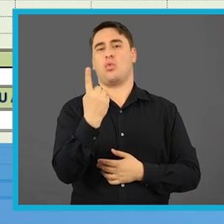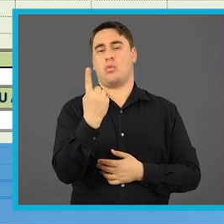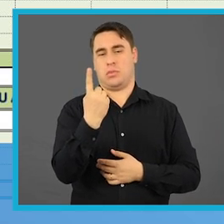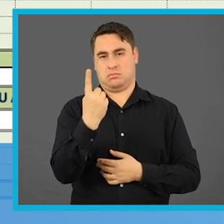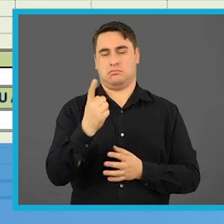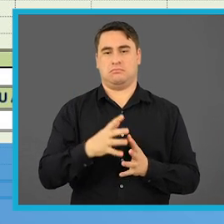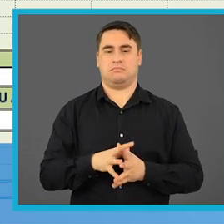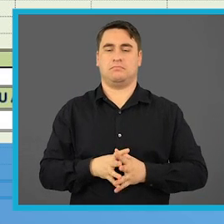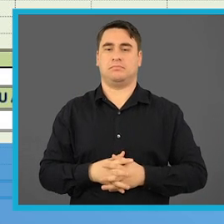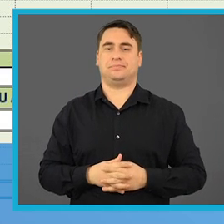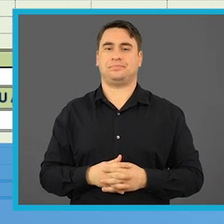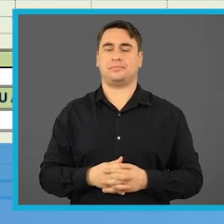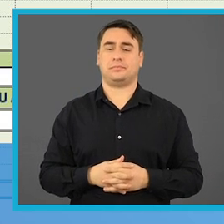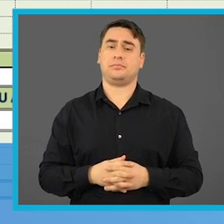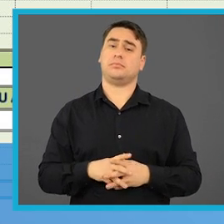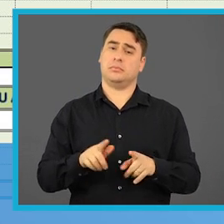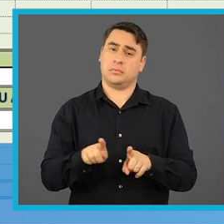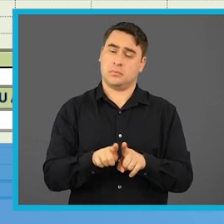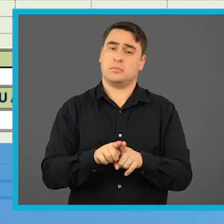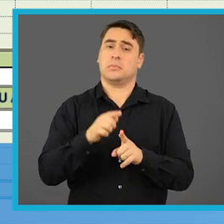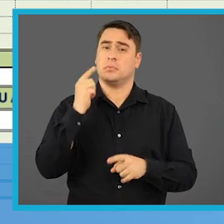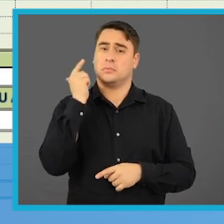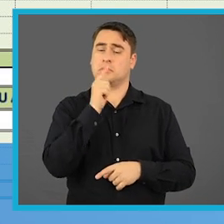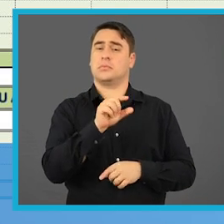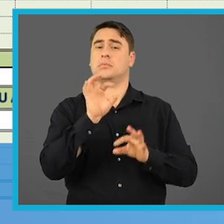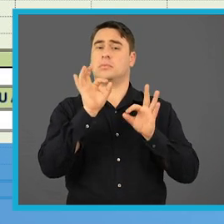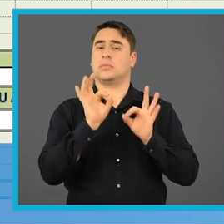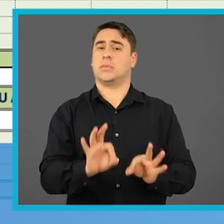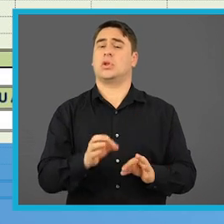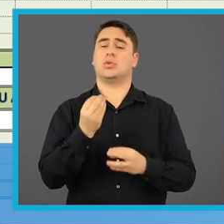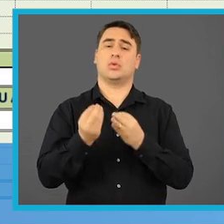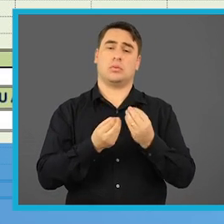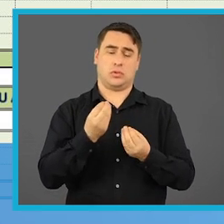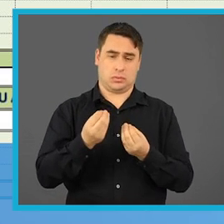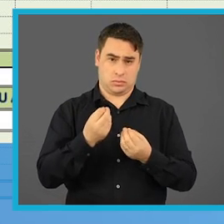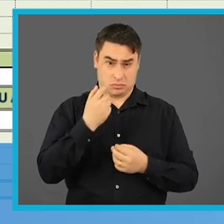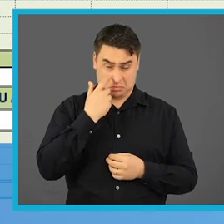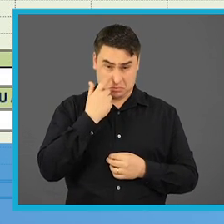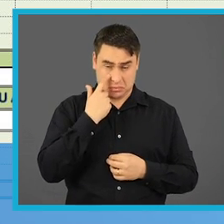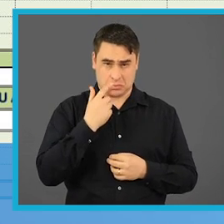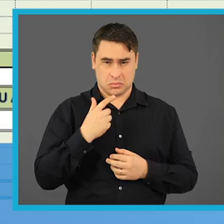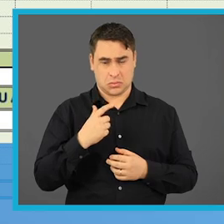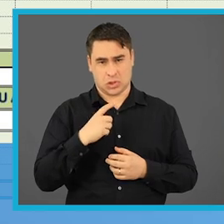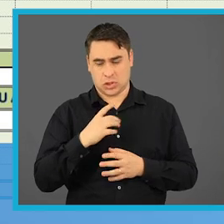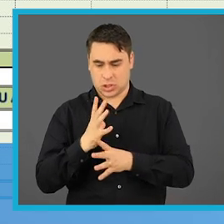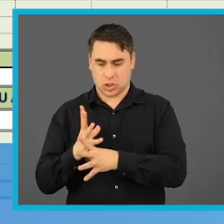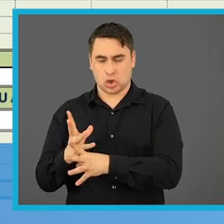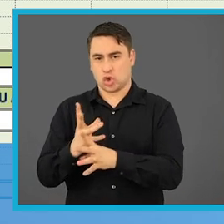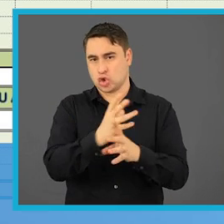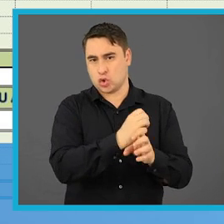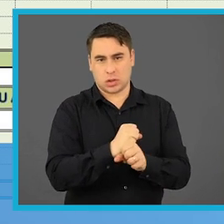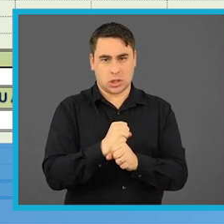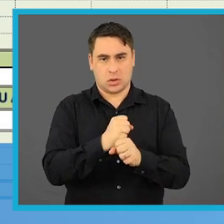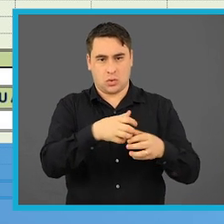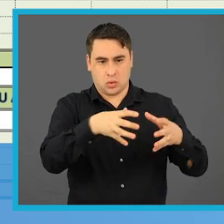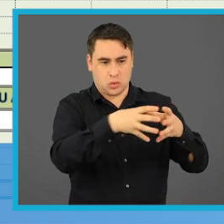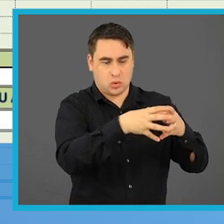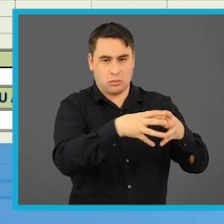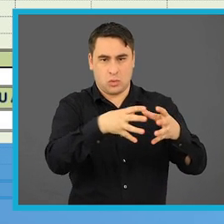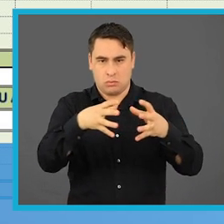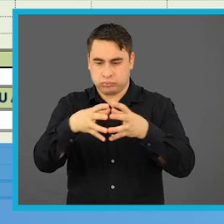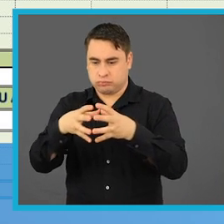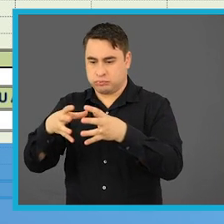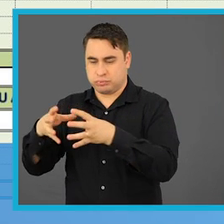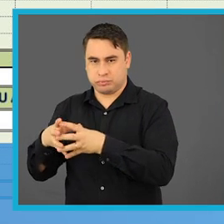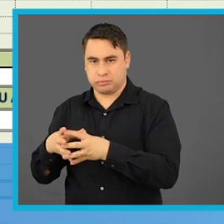impressão, ele sai numa única folha e ele funciona da seguinte maneira, né? Eu tenho o total dos grupos